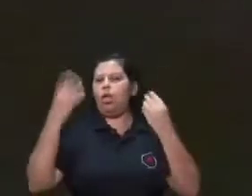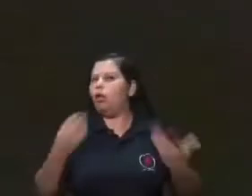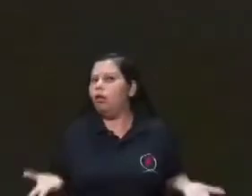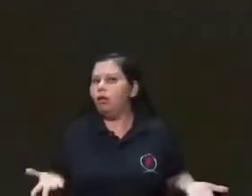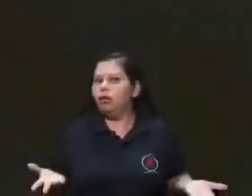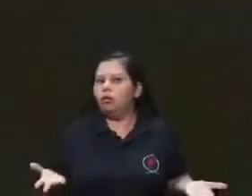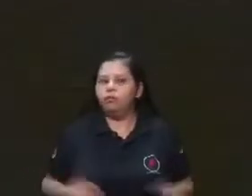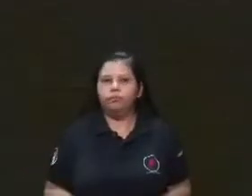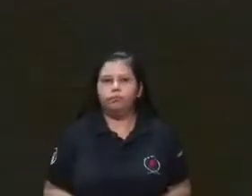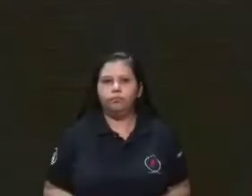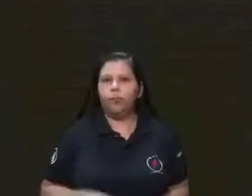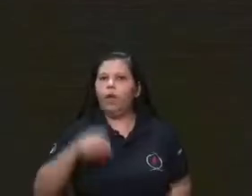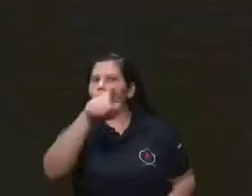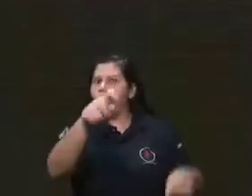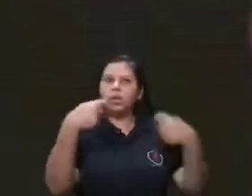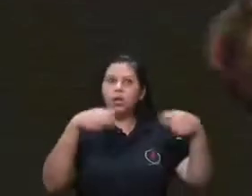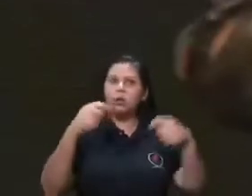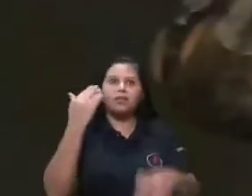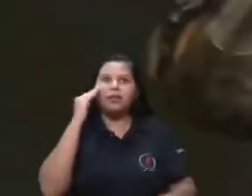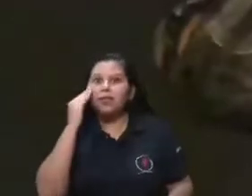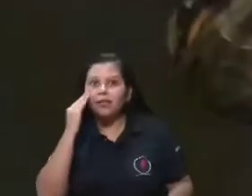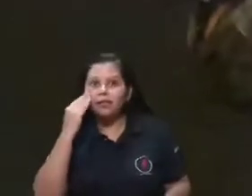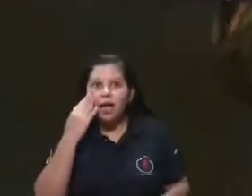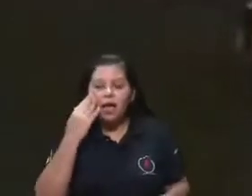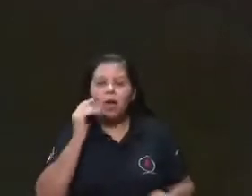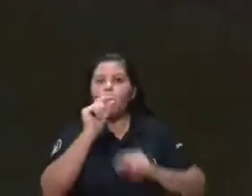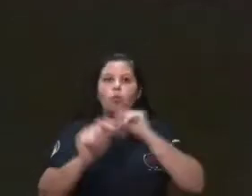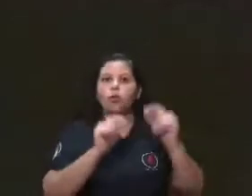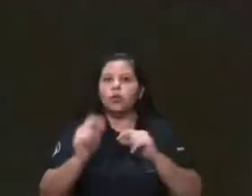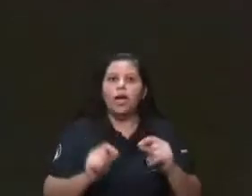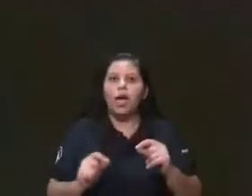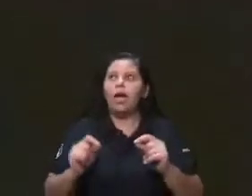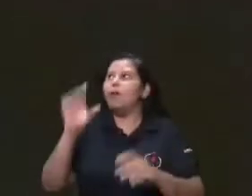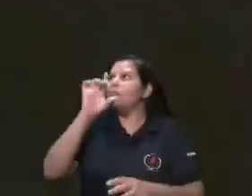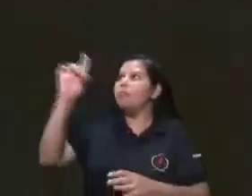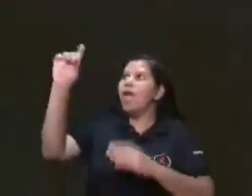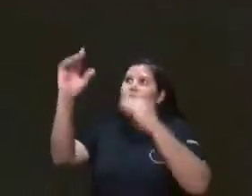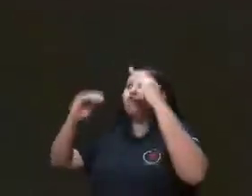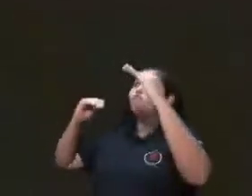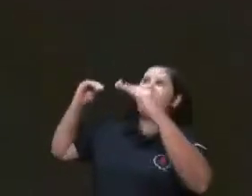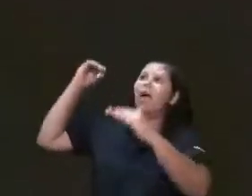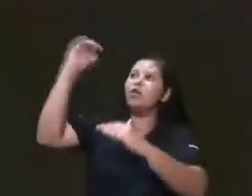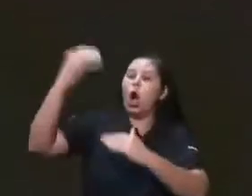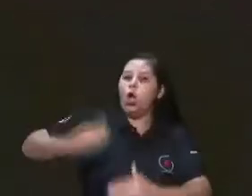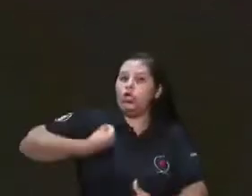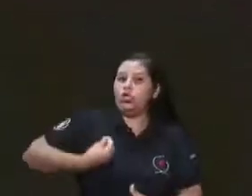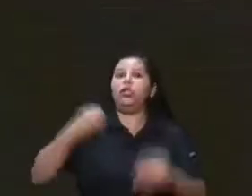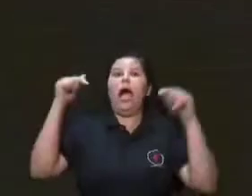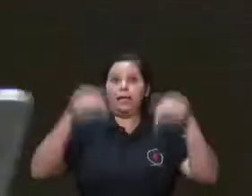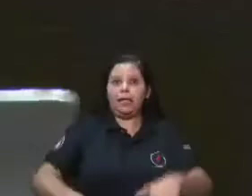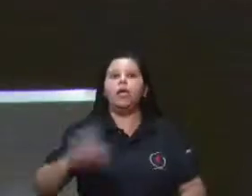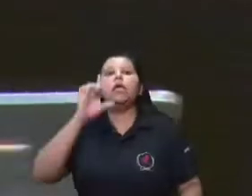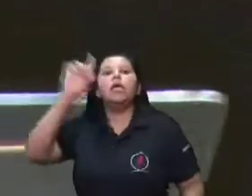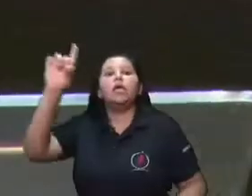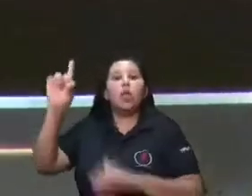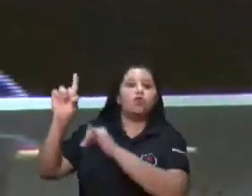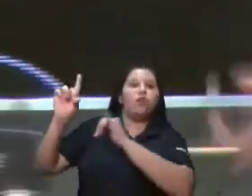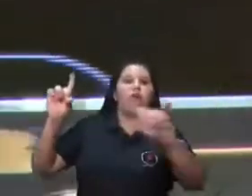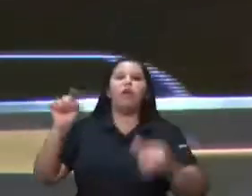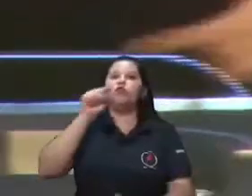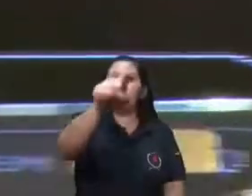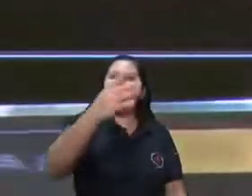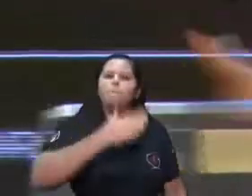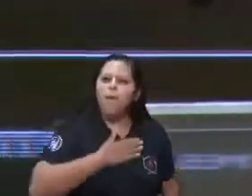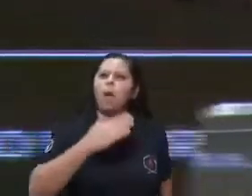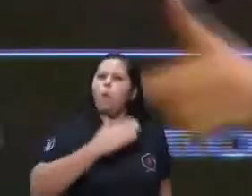Será que dá para você entender que esta noite aquele que é maior do que Moisés está presente nesse culto? E ele está dizendo: você é meu, meu, meu, meu,